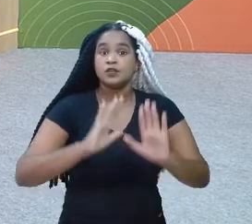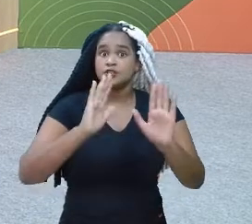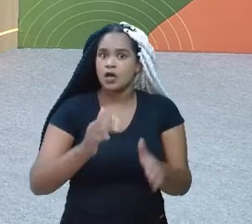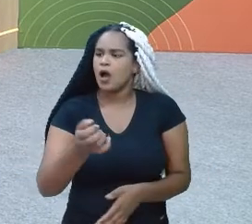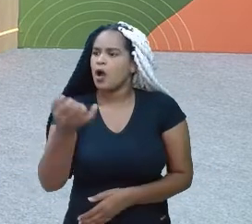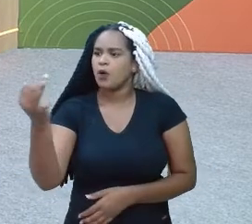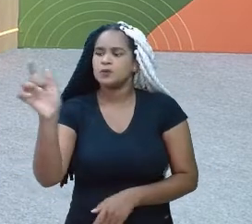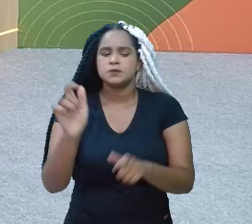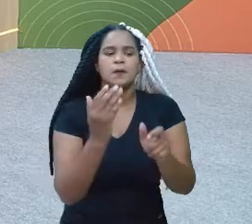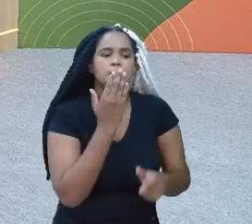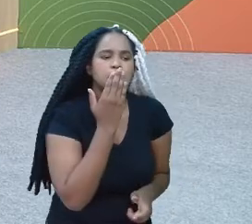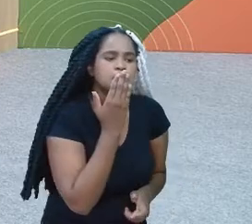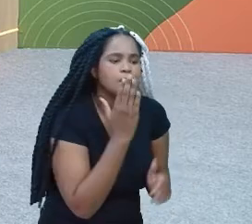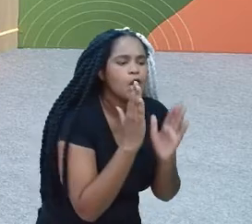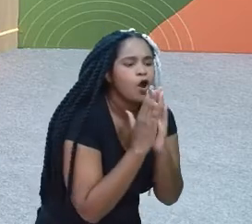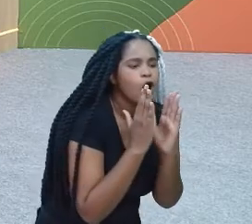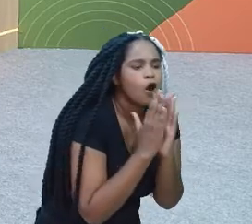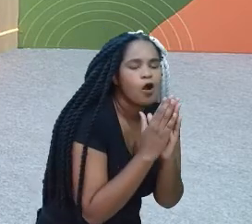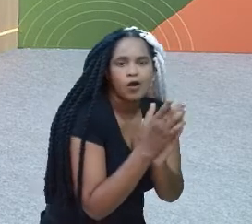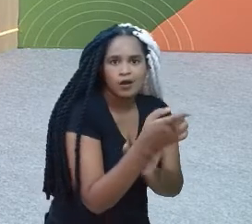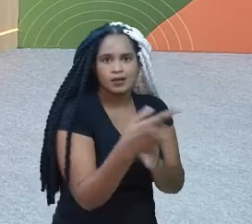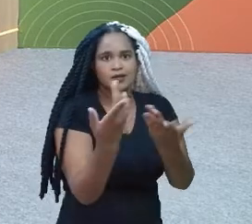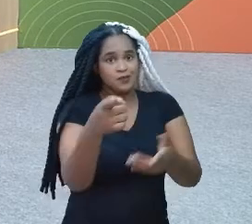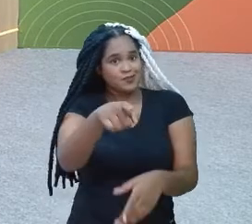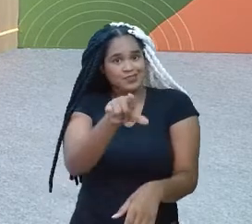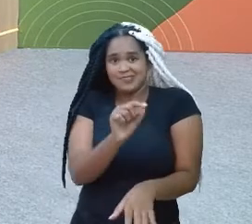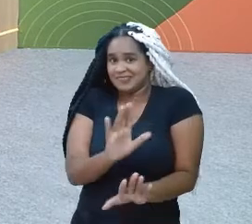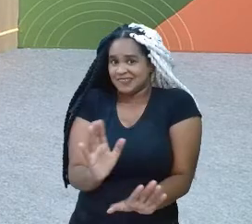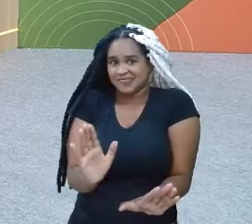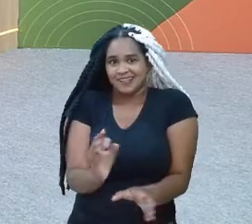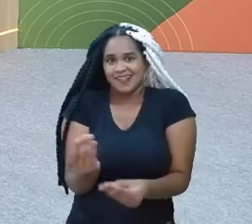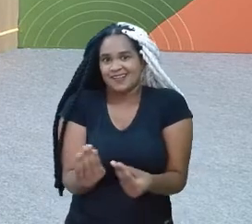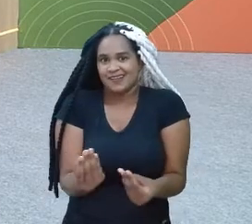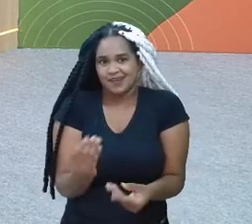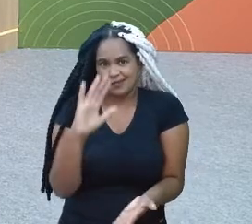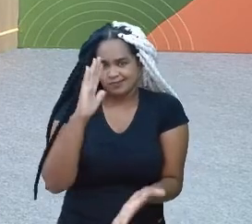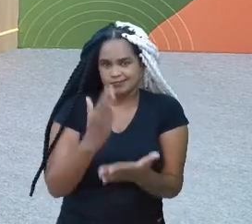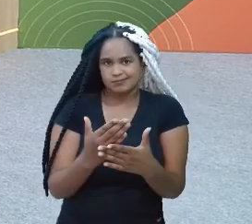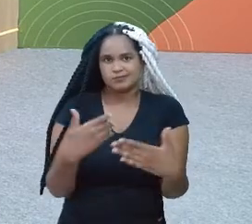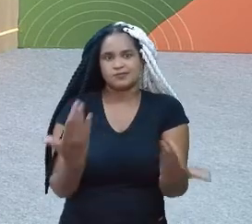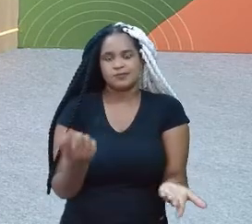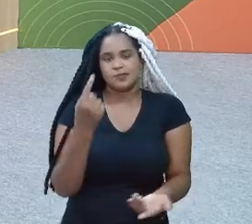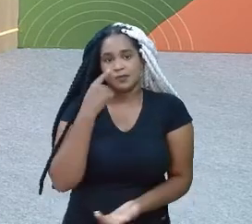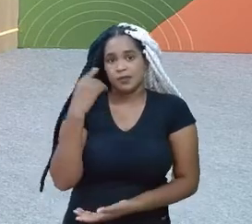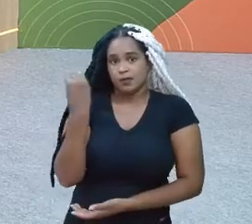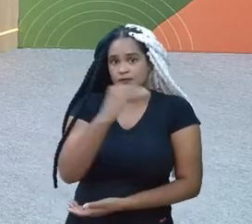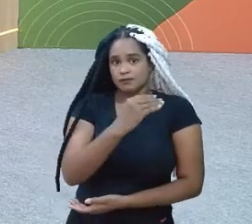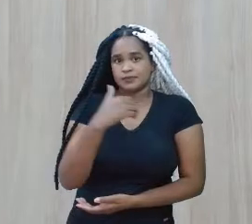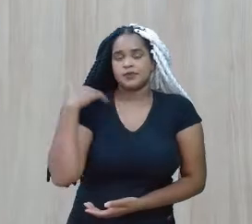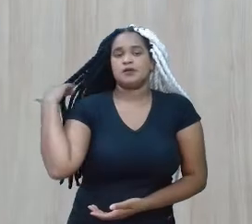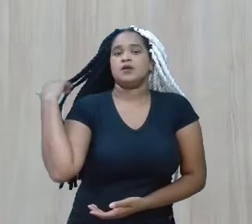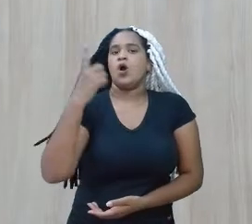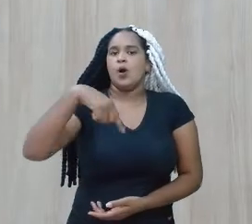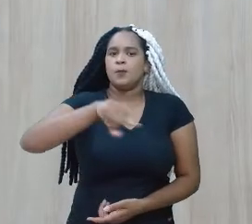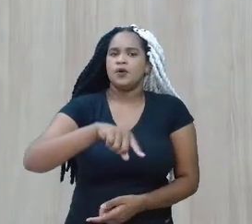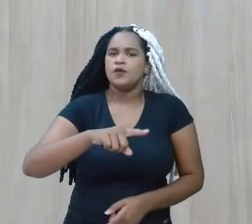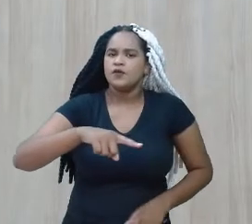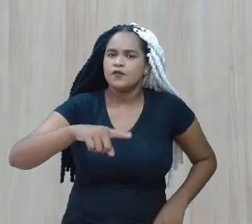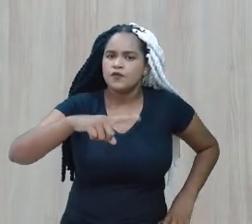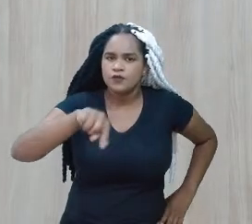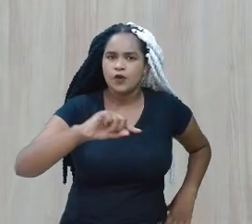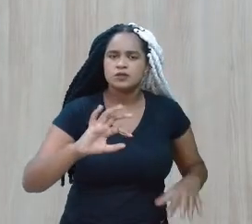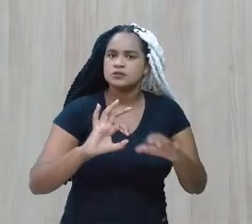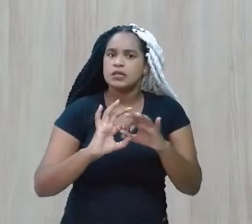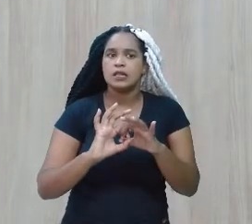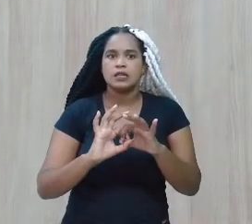foram realizados. Escolha o seu lado. Então, coloquei, não é, isso aqui para deixá-los